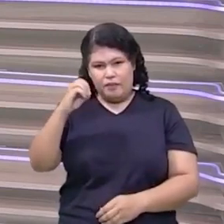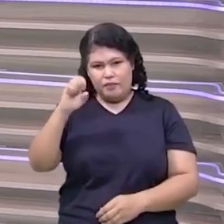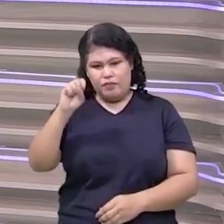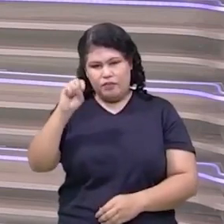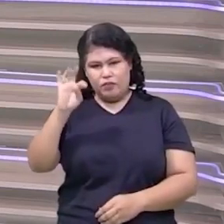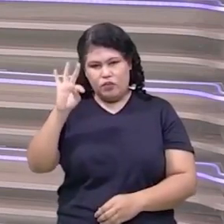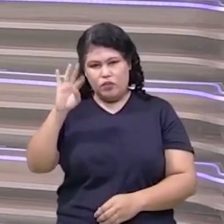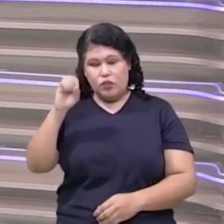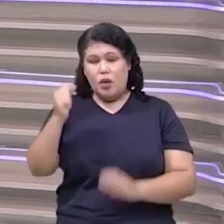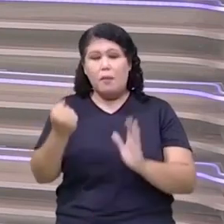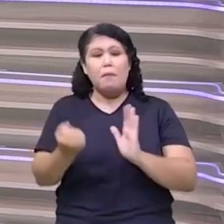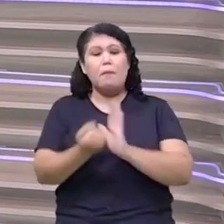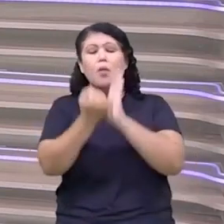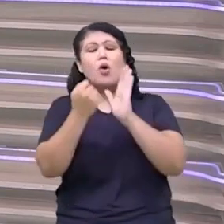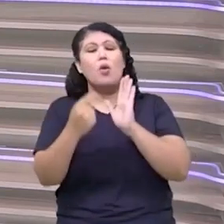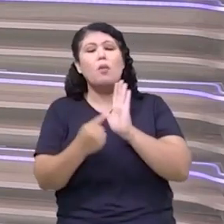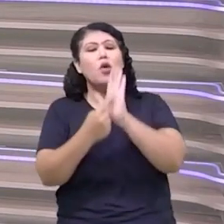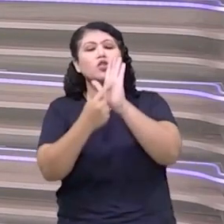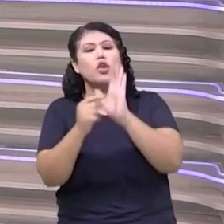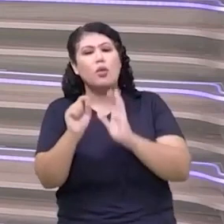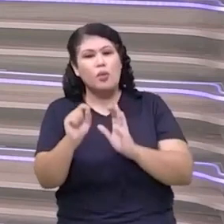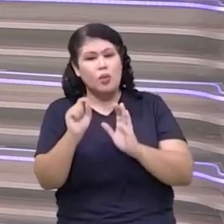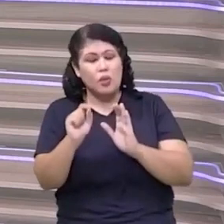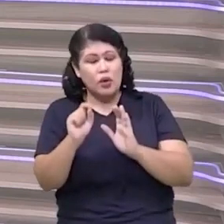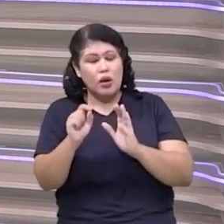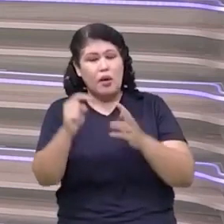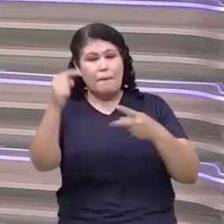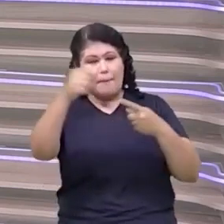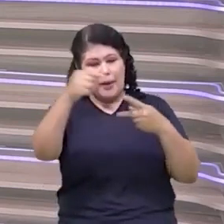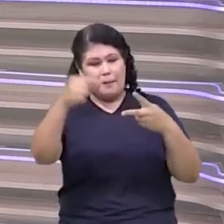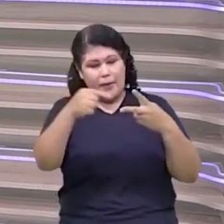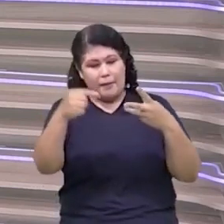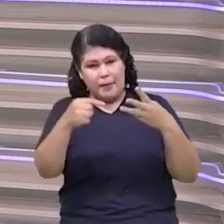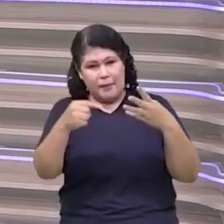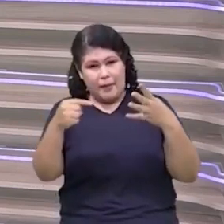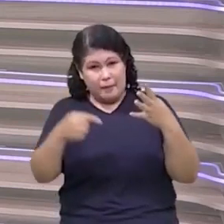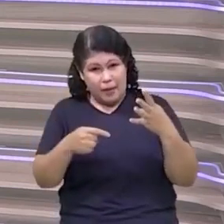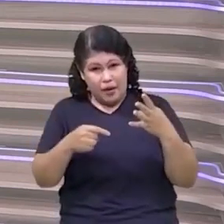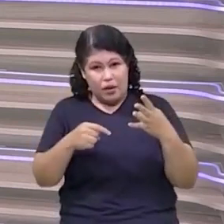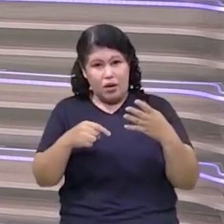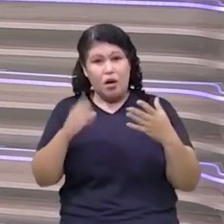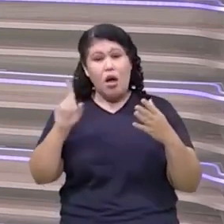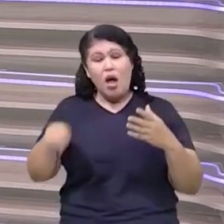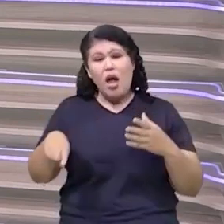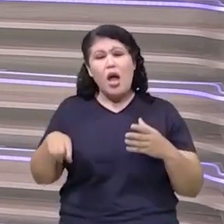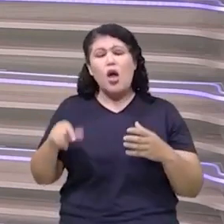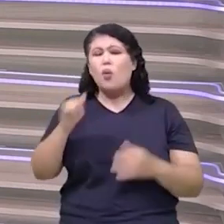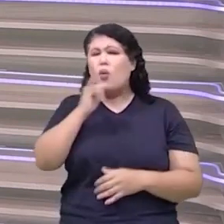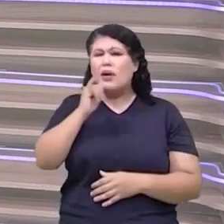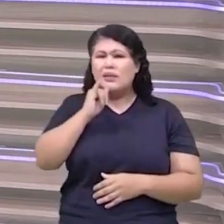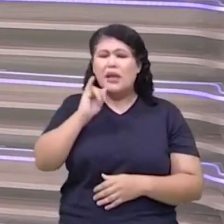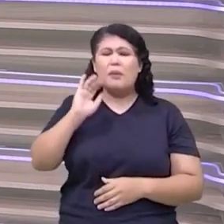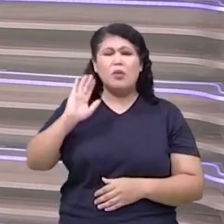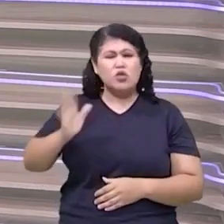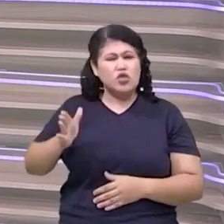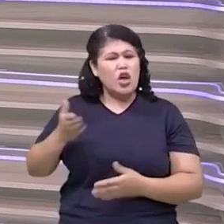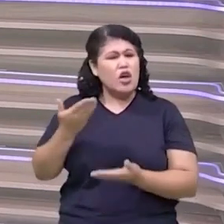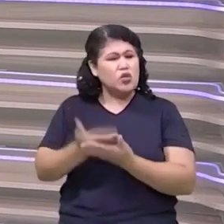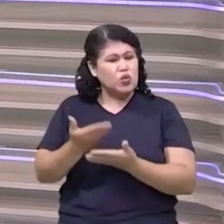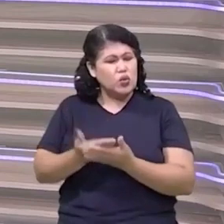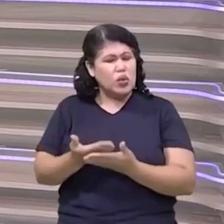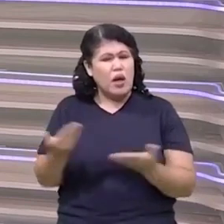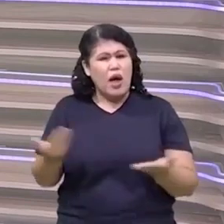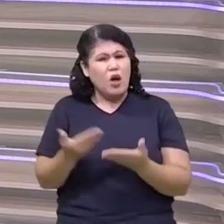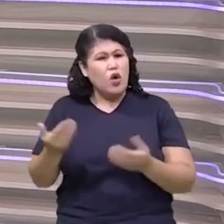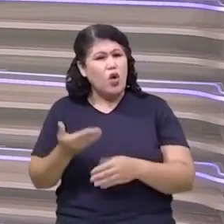explicações, para demarcar enumerações que tenham a mesma função sintática, isso é um panorama do que a gente estudou hoje. Agora a gente vai